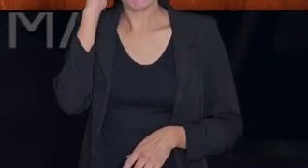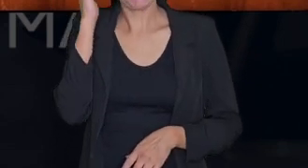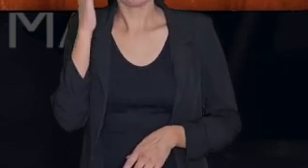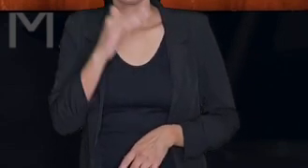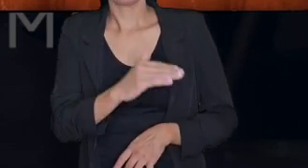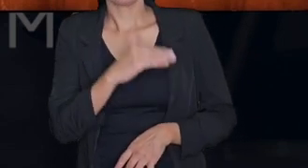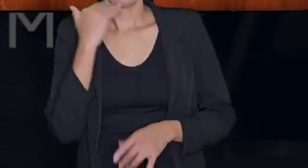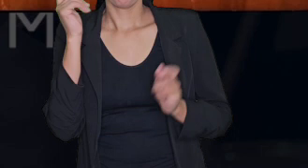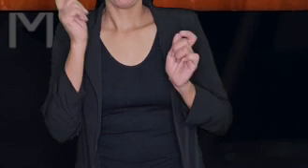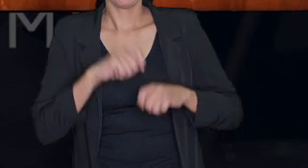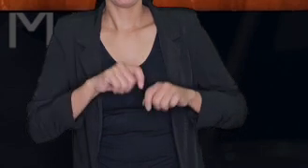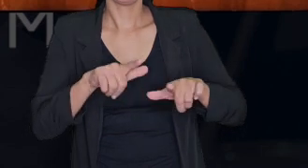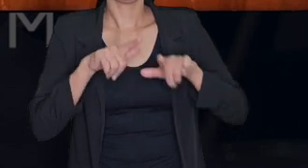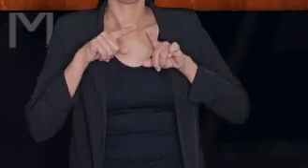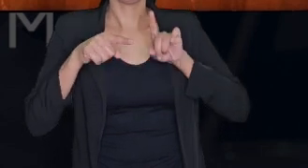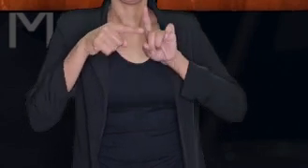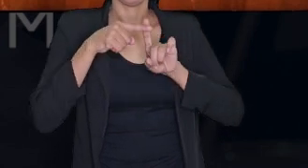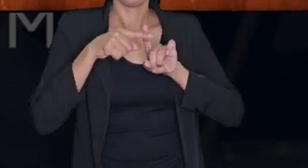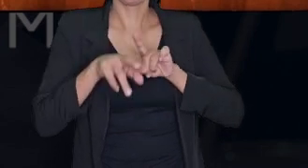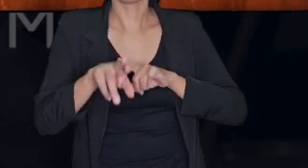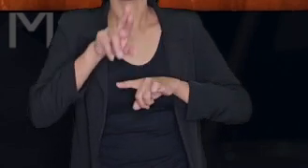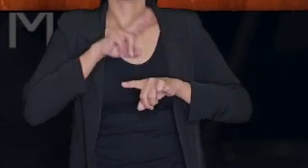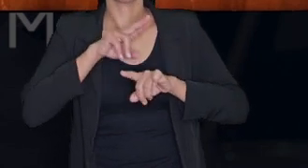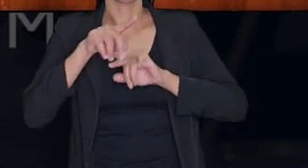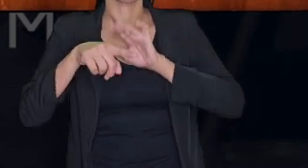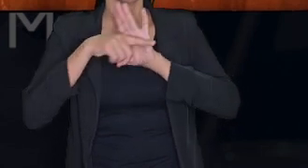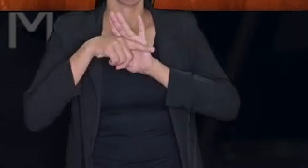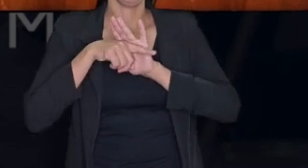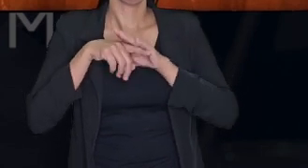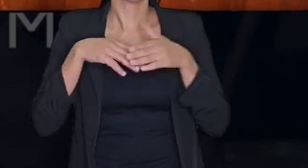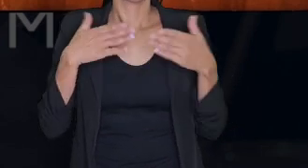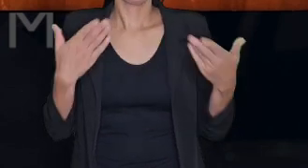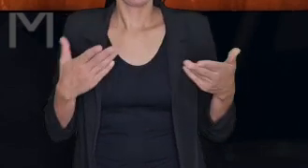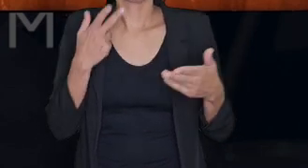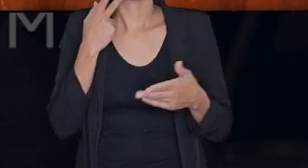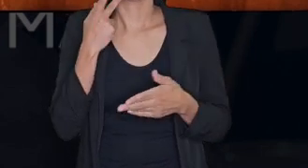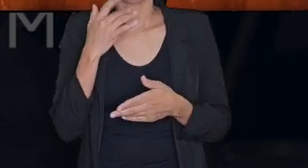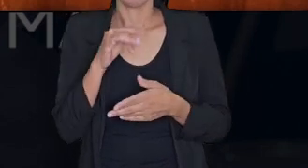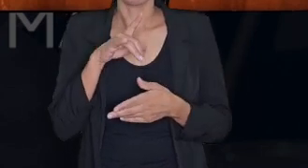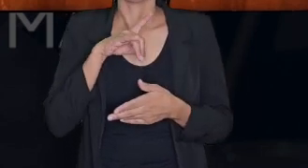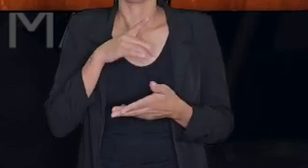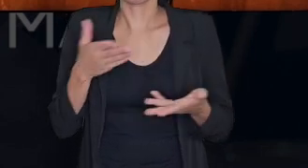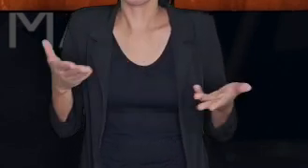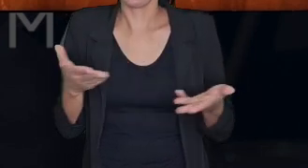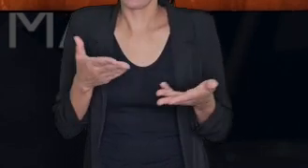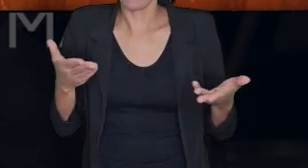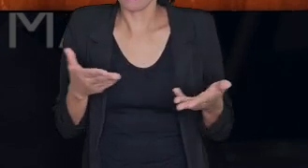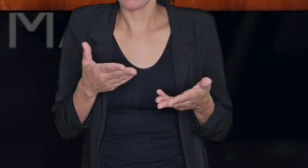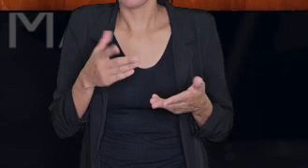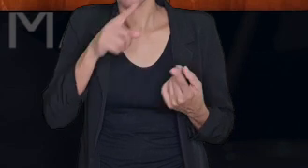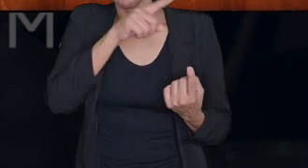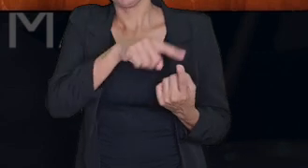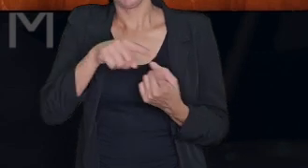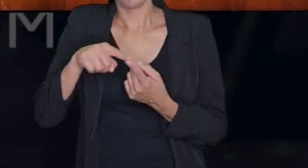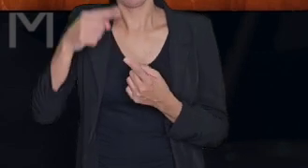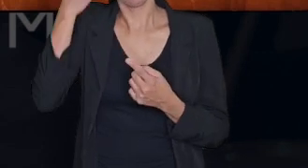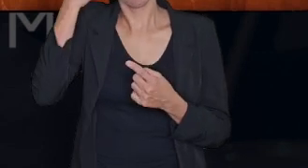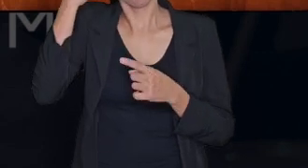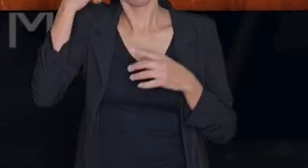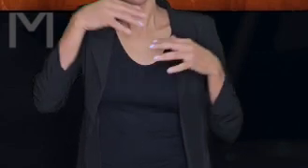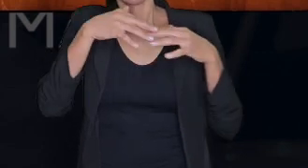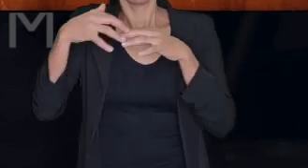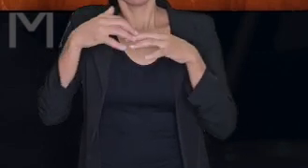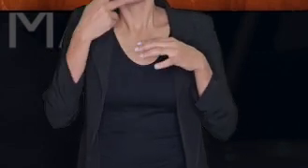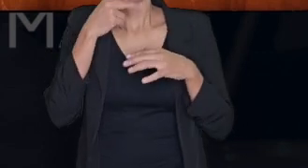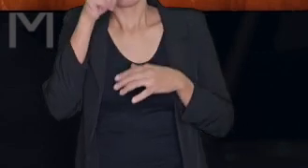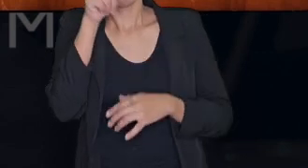que aquele CPF do falecido possa ter uma certidão positiva com efeito de negativa. Então, a gente vai chegar a